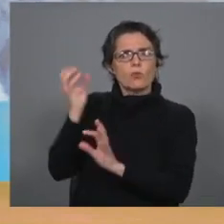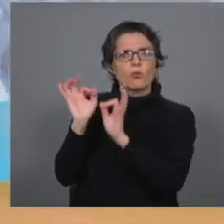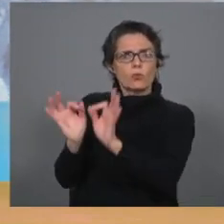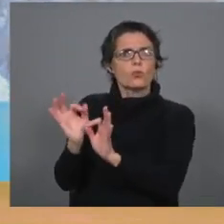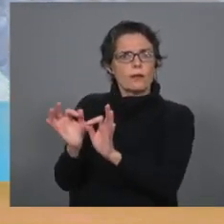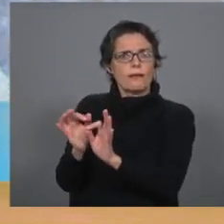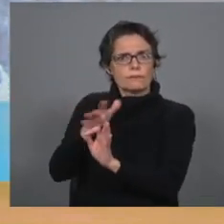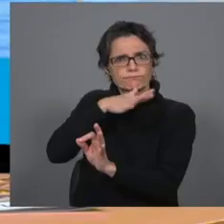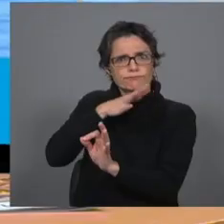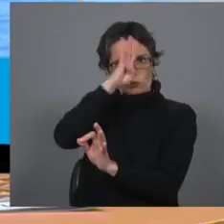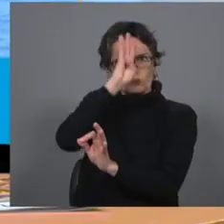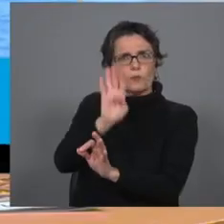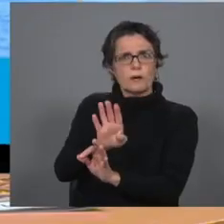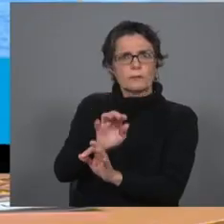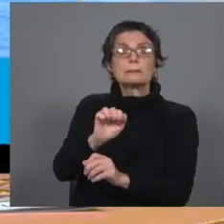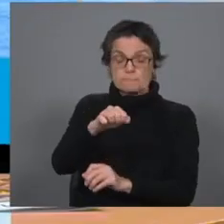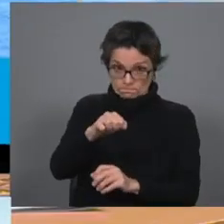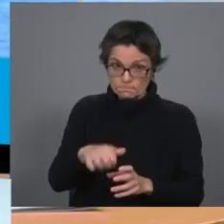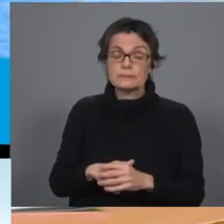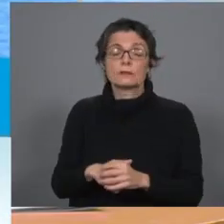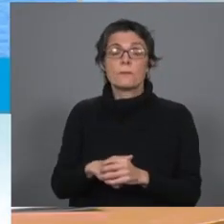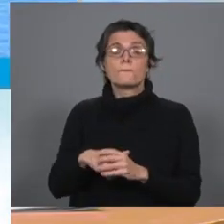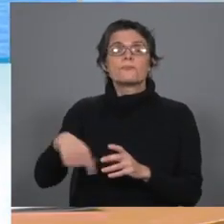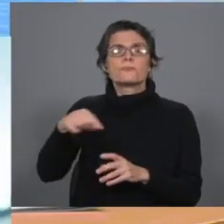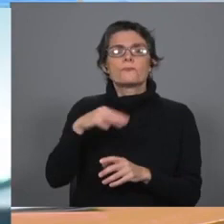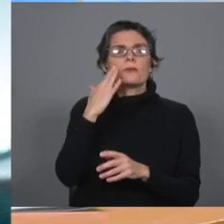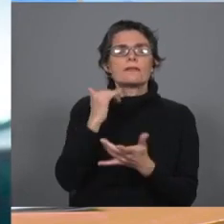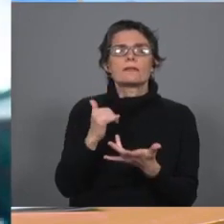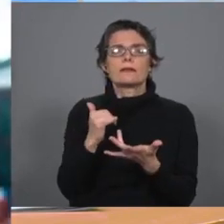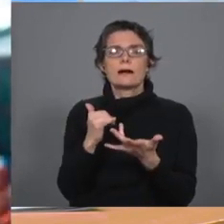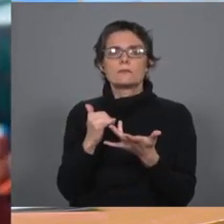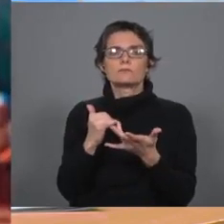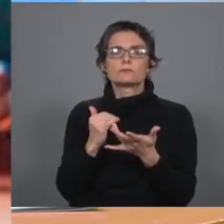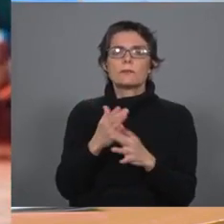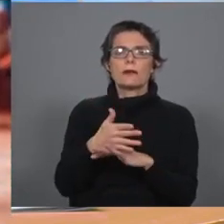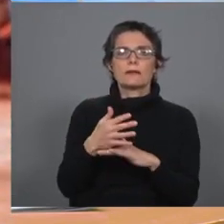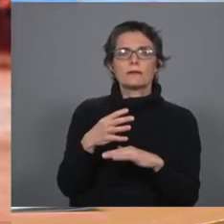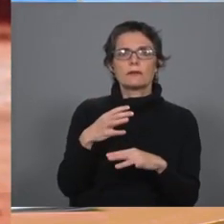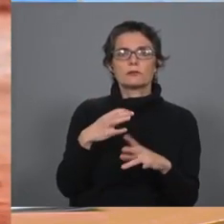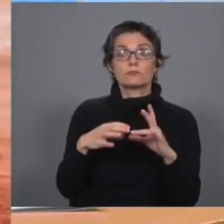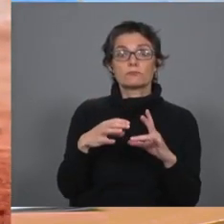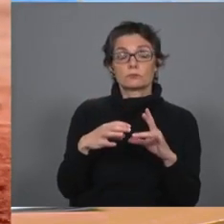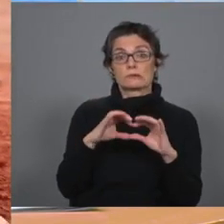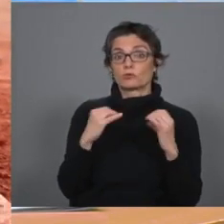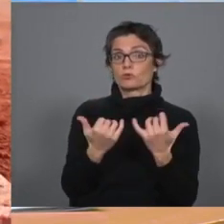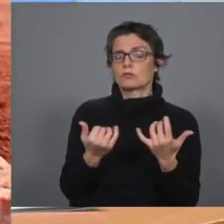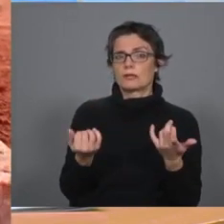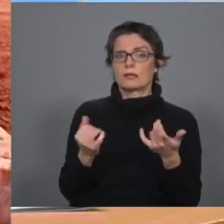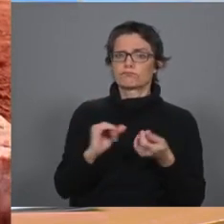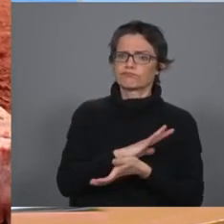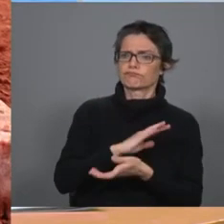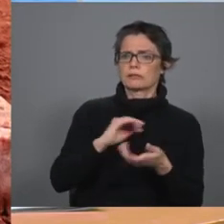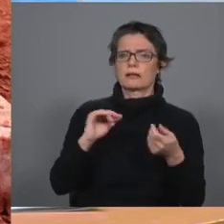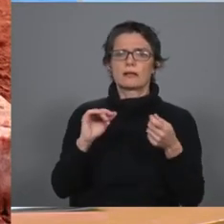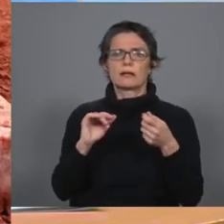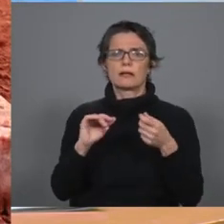cuidado. Exatamente, sim. Nós procuramos que também através da comunicação social, daquilo que temos, seja da revista,